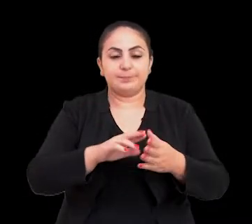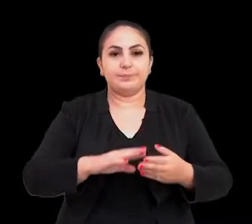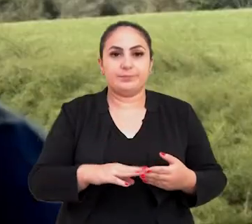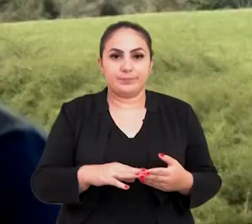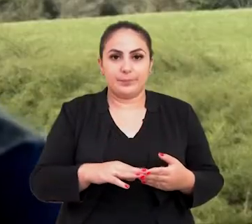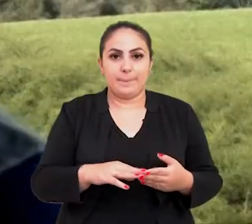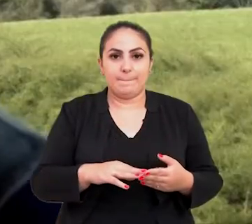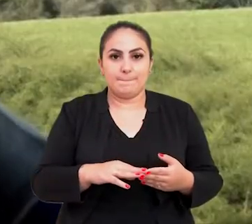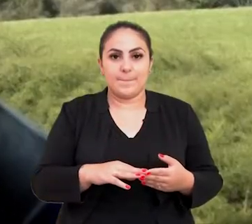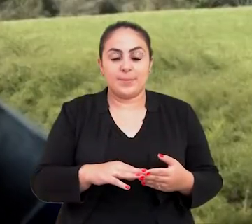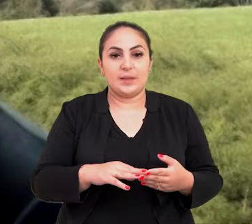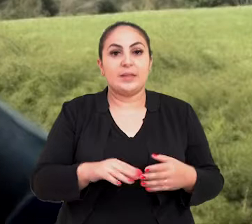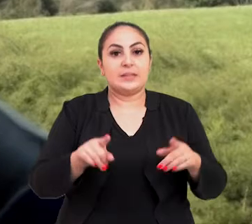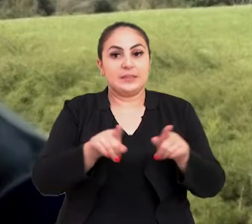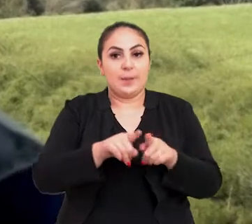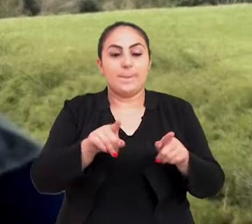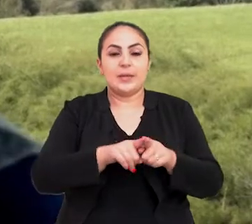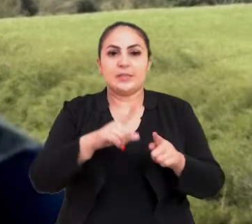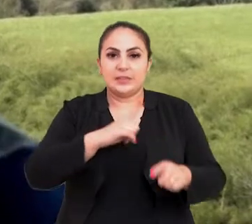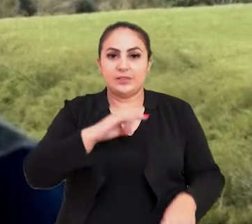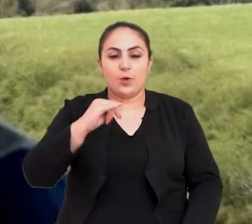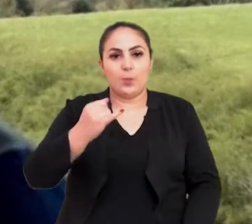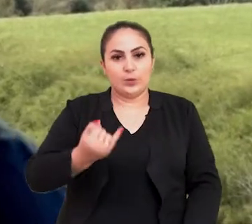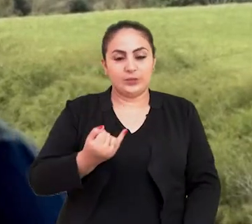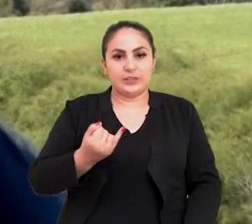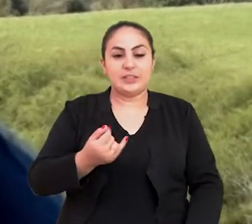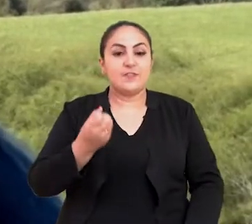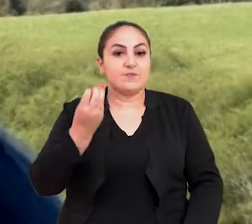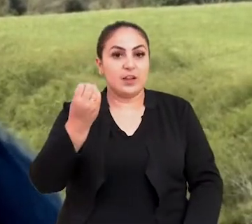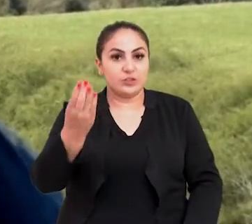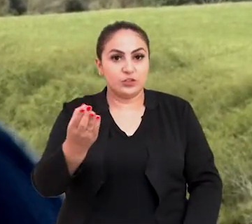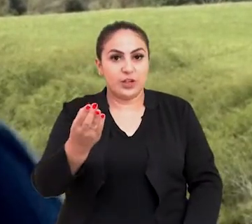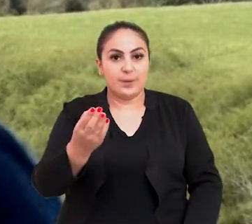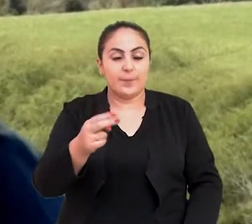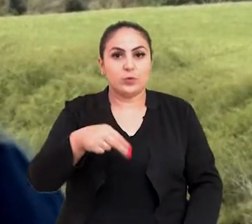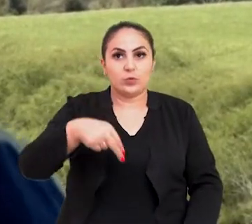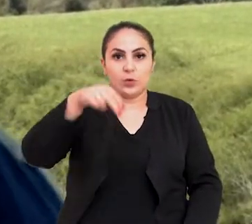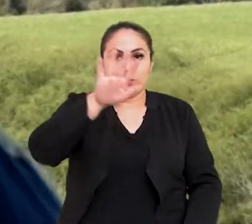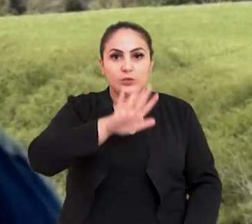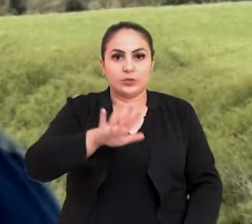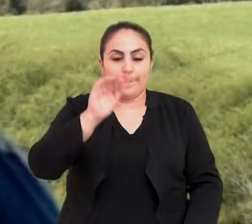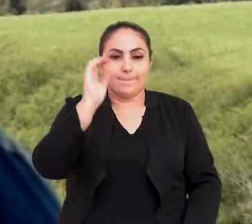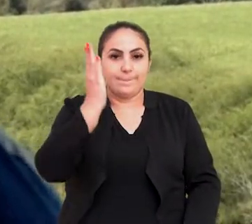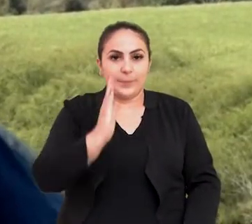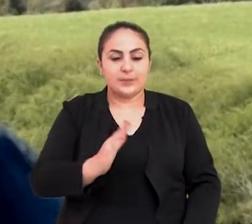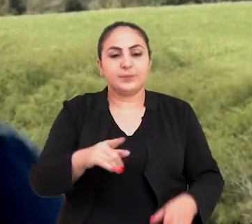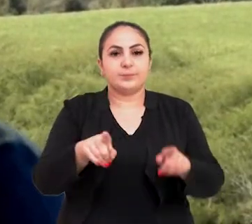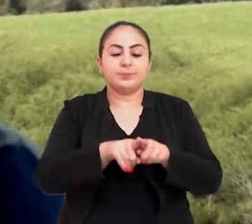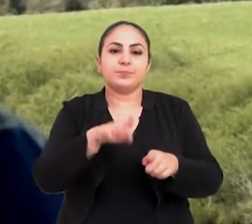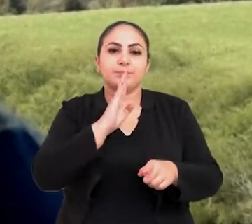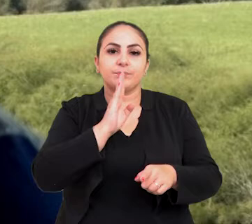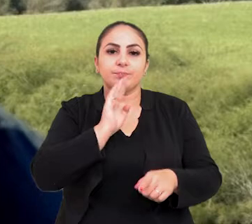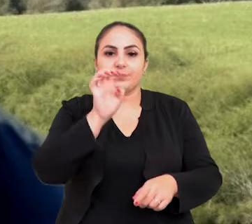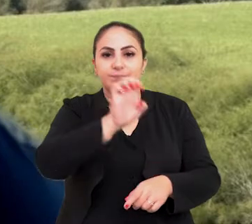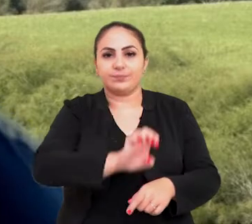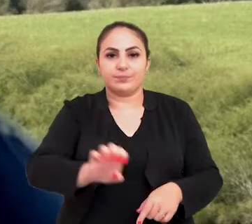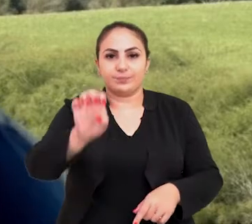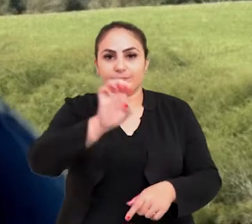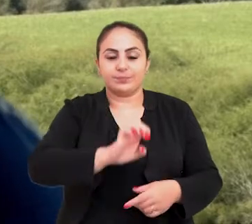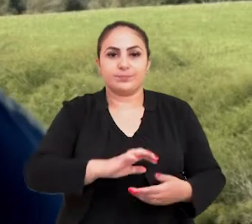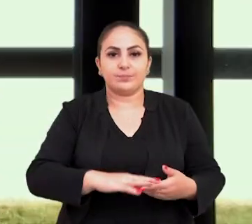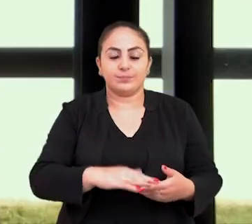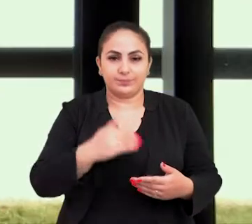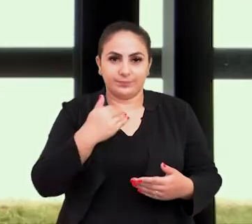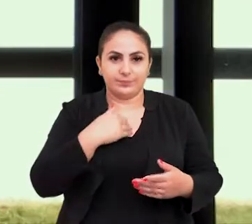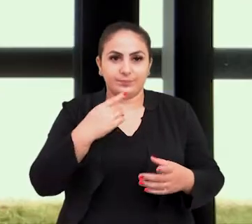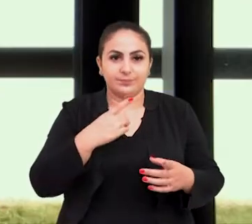recuperar. Como monitor, ele teve a oportunidade de viajar para o Nordeste do Brasil e ainda conhecer a